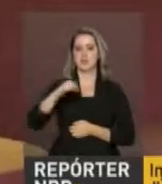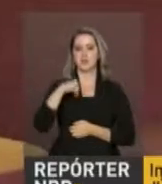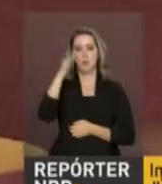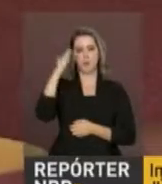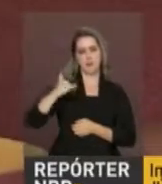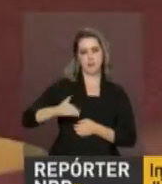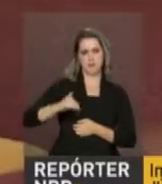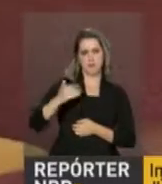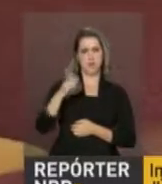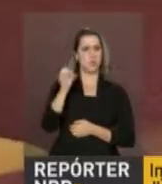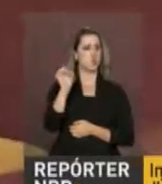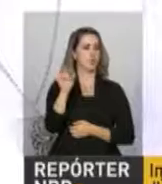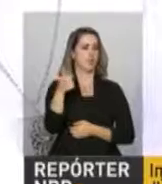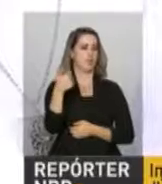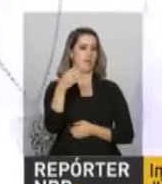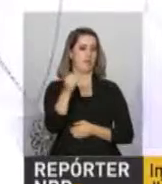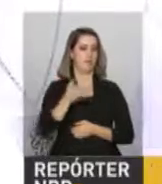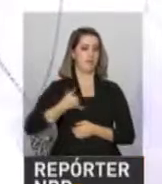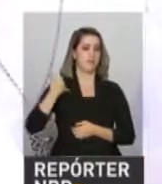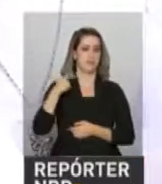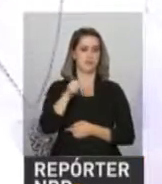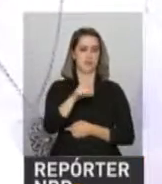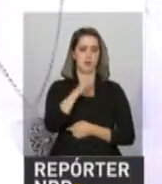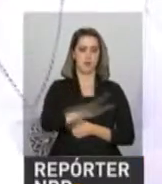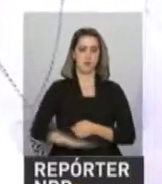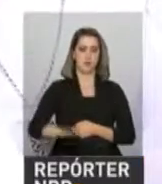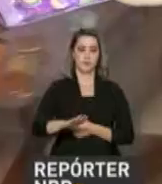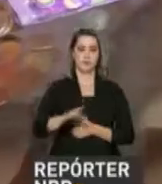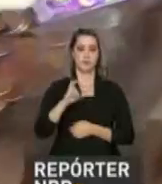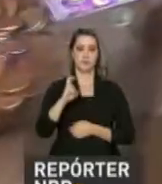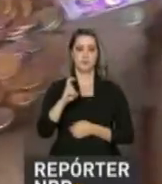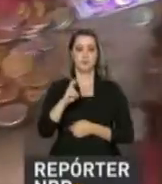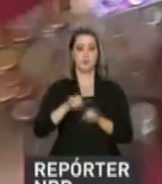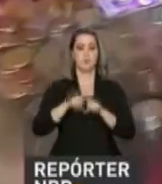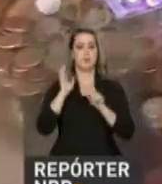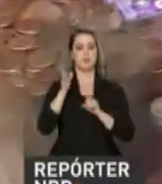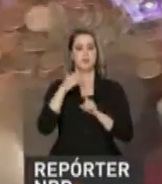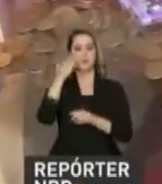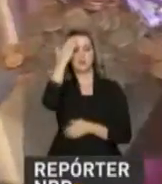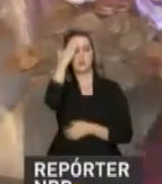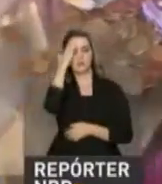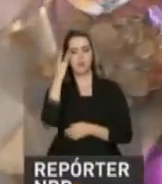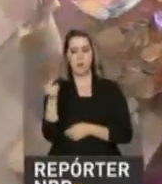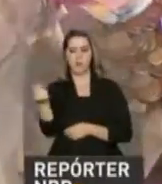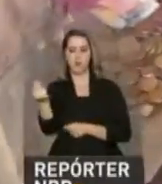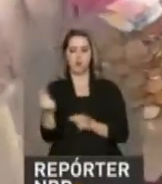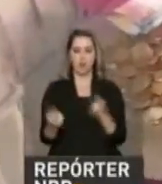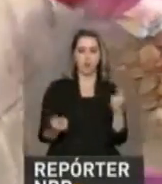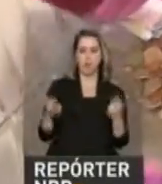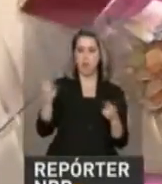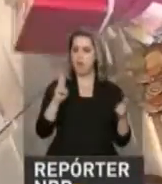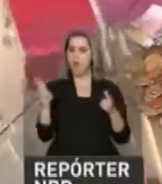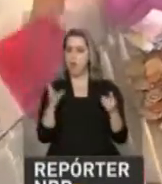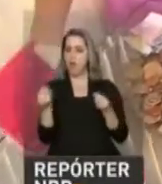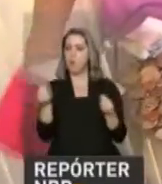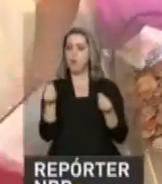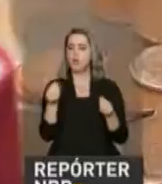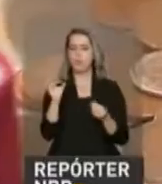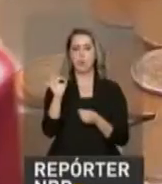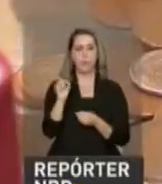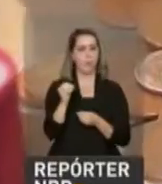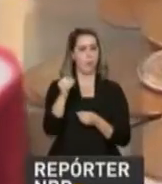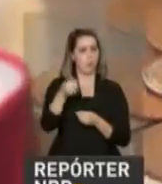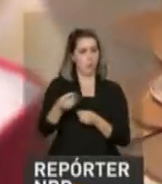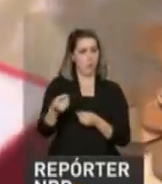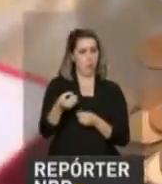velho, o Ítalo, tem só 10 anos e a mais nova, a Luísa, 5. Mas eles já sabem o valor que tem cada moedinha. Cada um deles